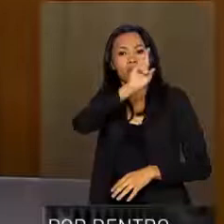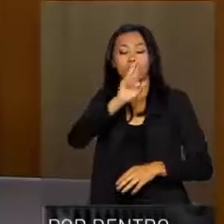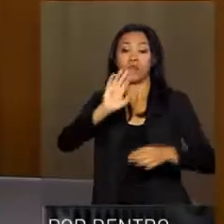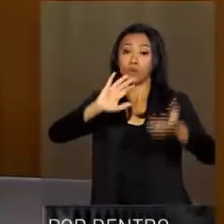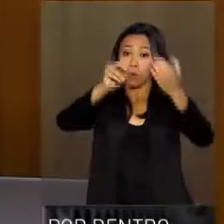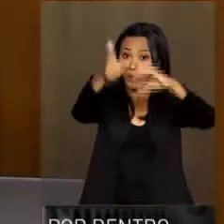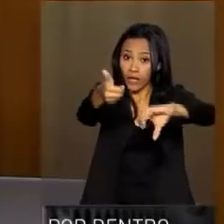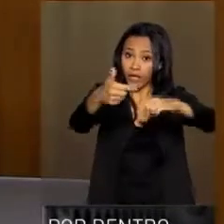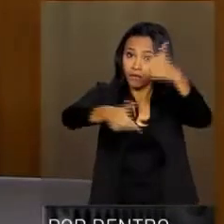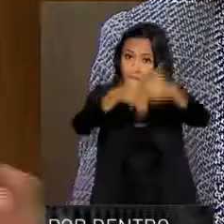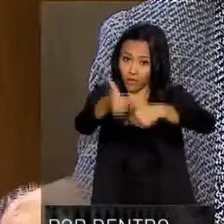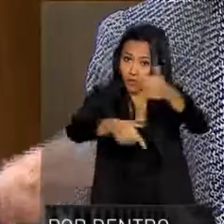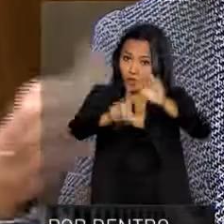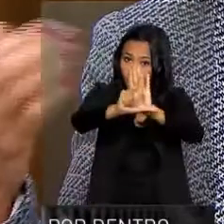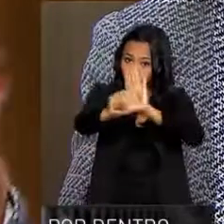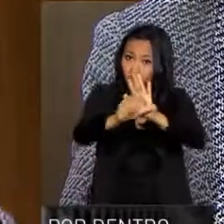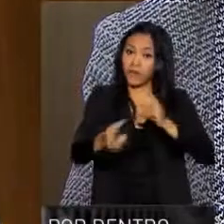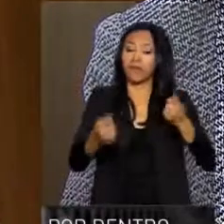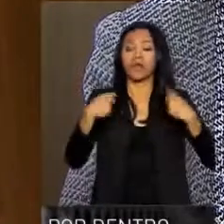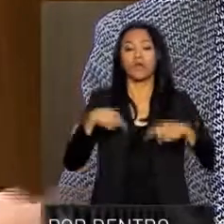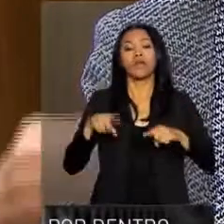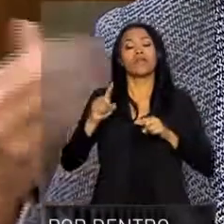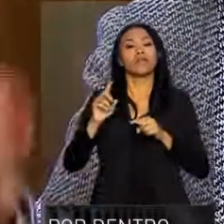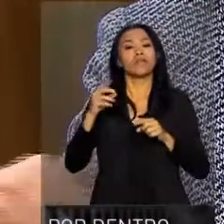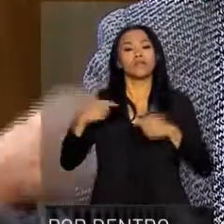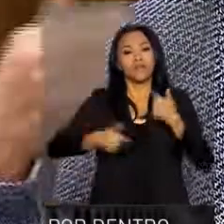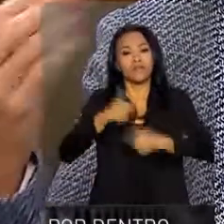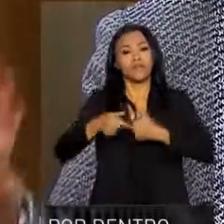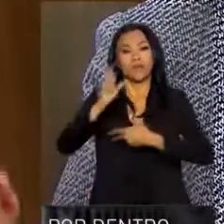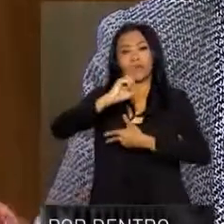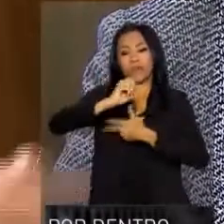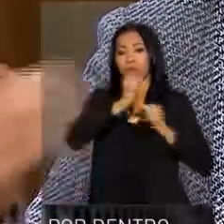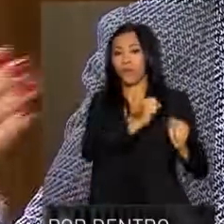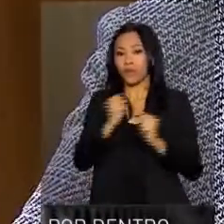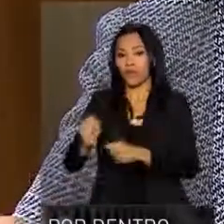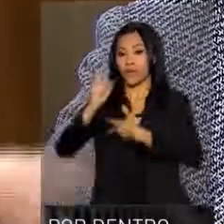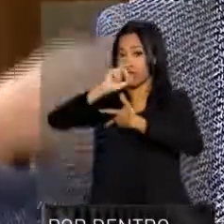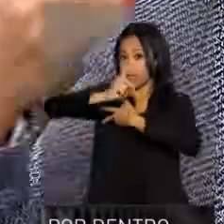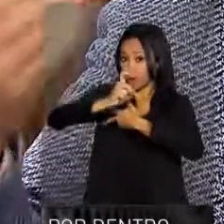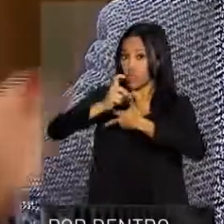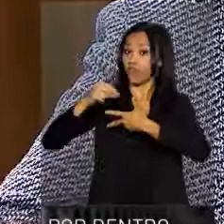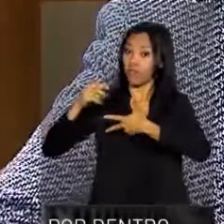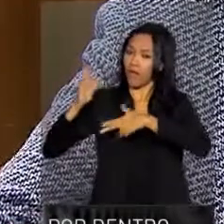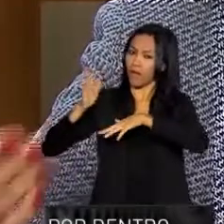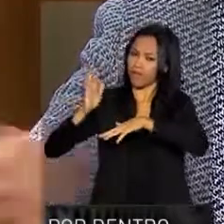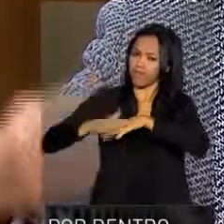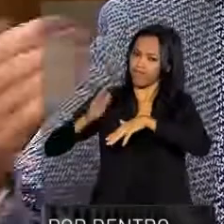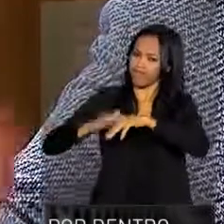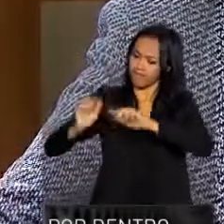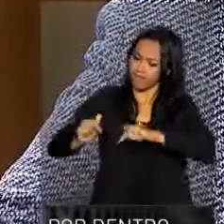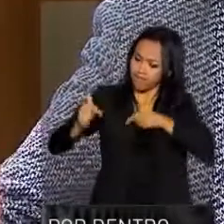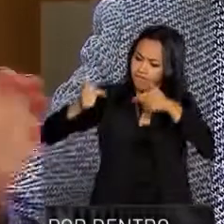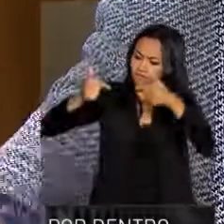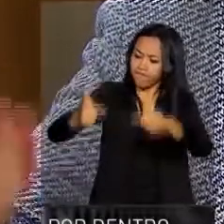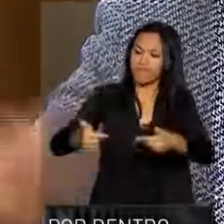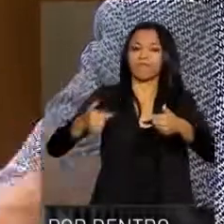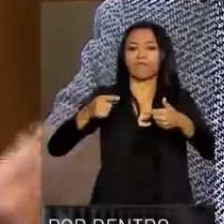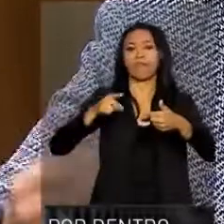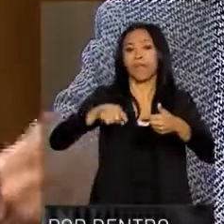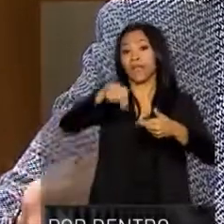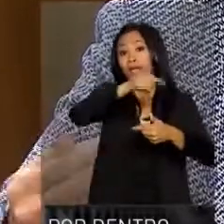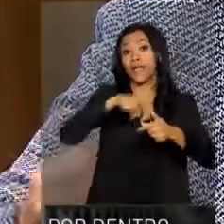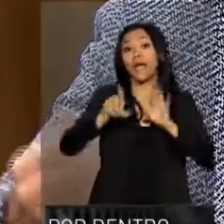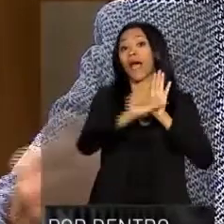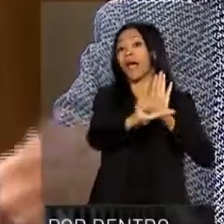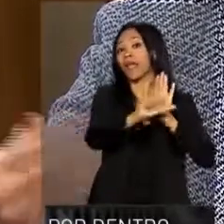ao executivo fazer as coisas acontecendo é fazer com que essas leis não ser cumprida ao legislativo e ao judiciário no caso da